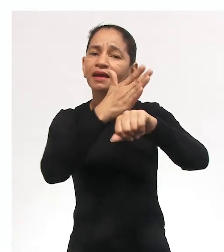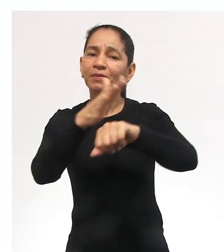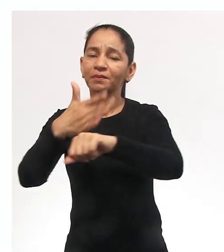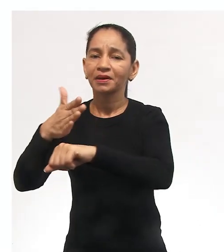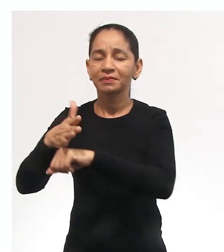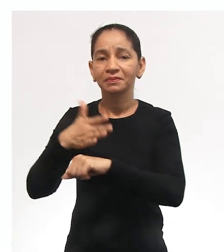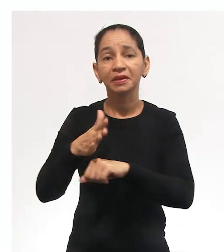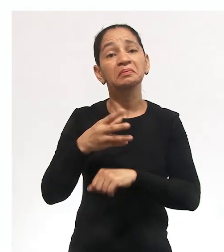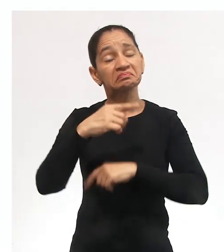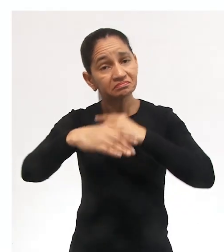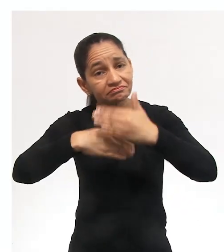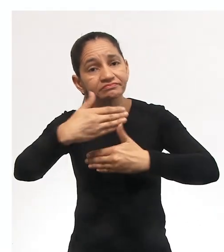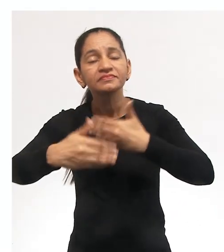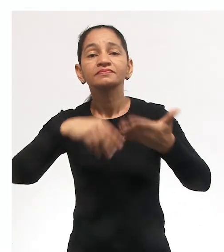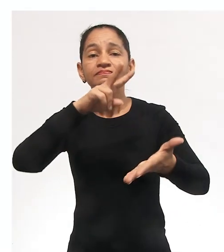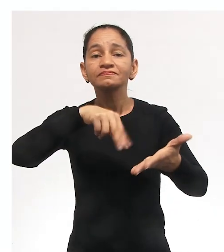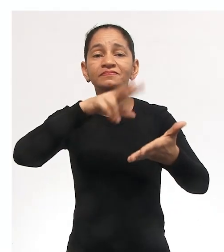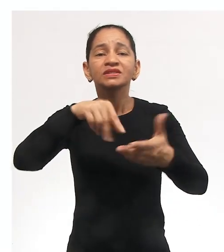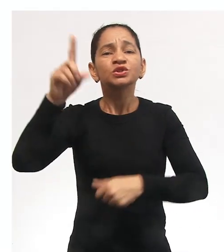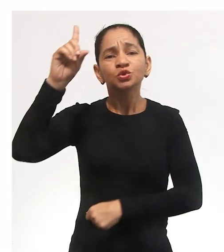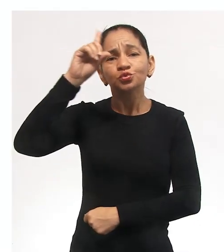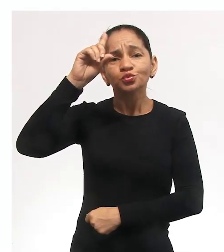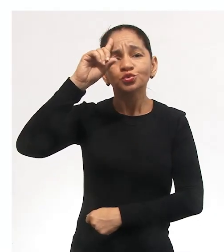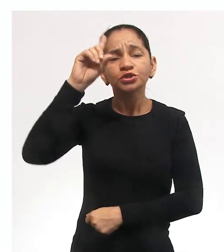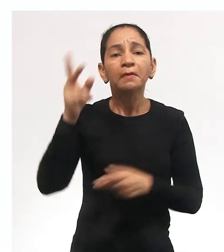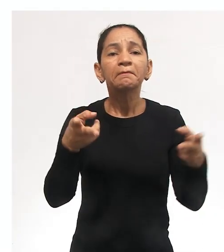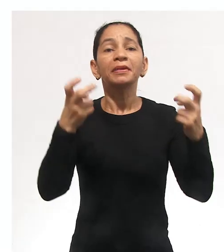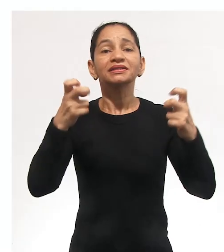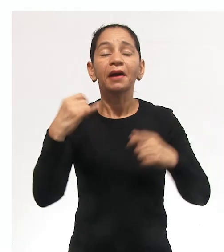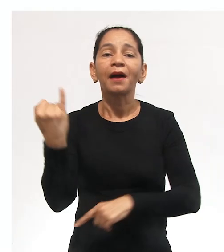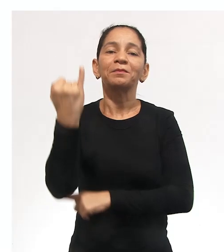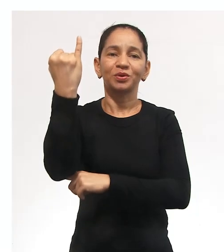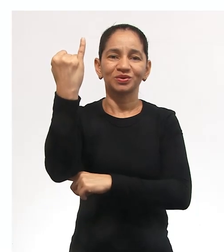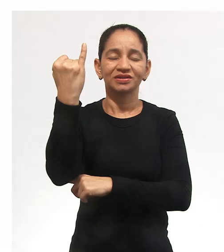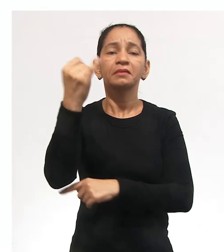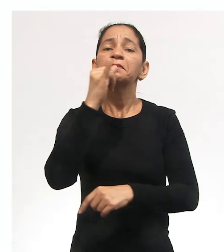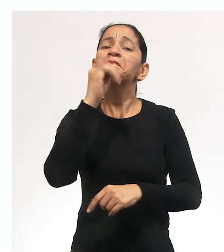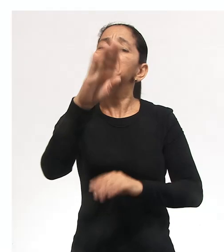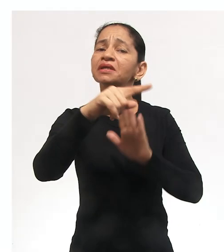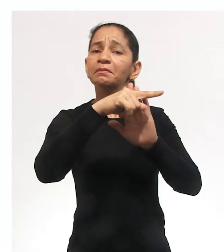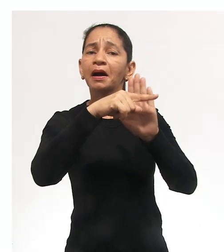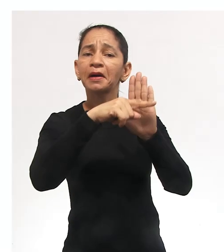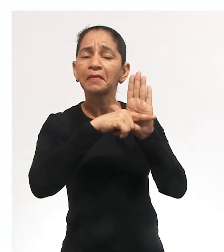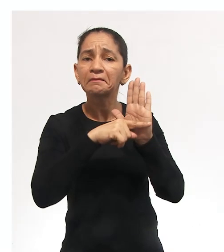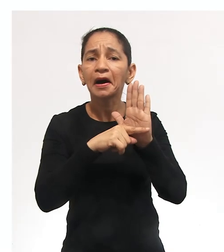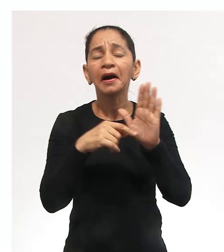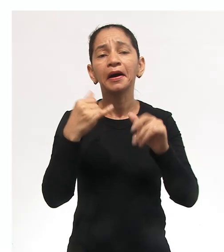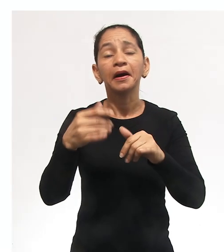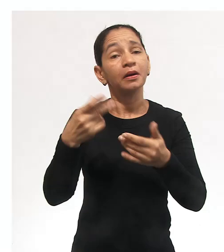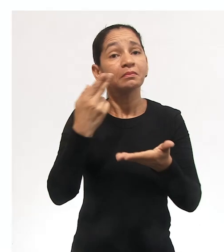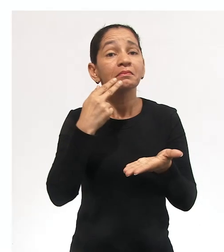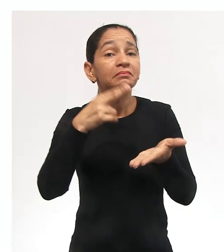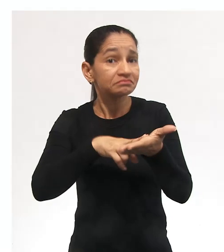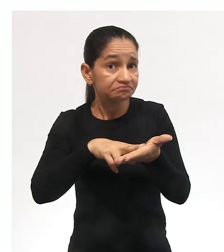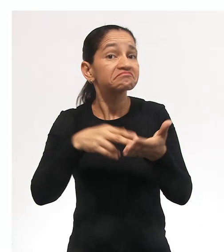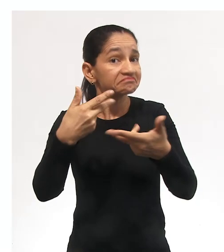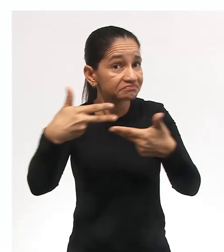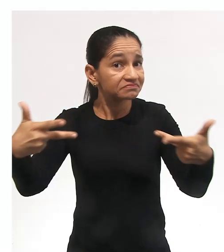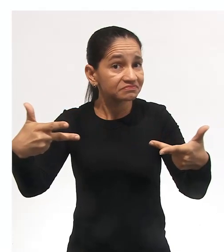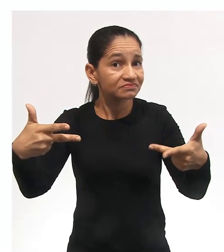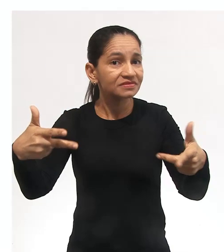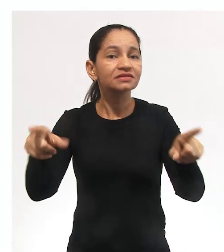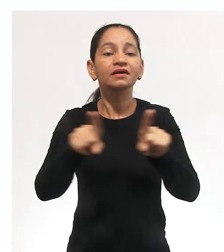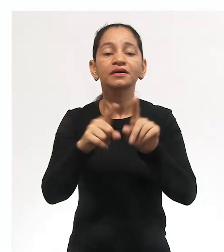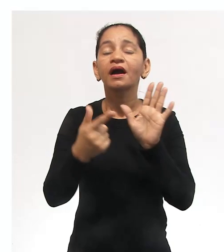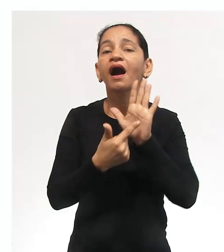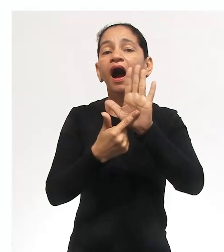Prática contínua, incentivar a leitura e a escrita no cotidiano com atividades como escrever listas, cartas e